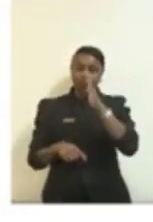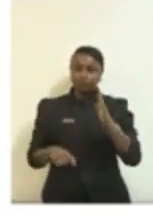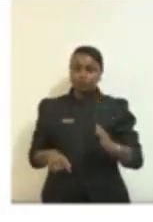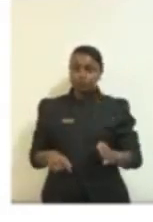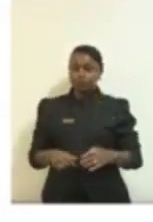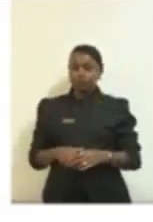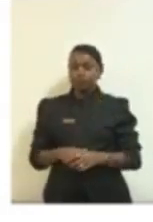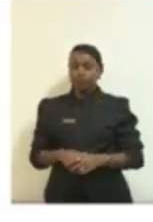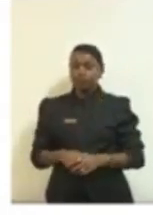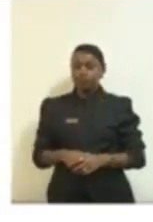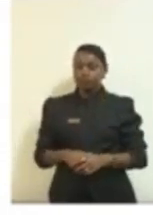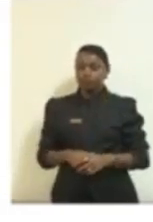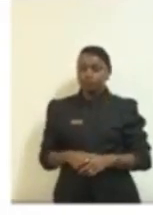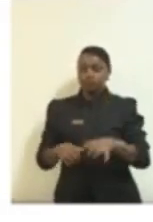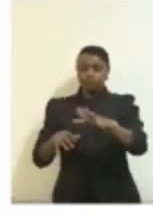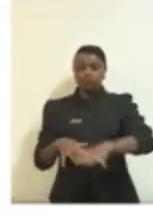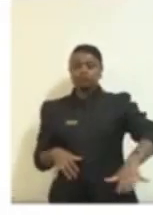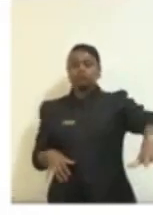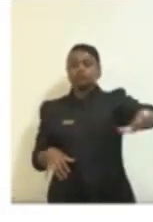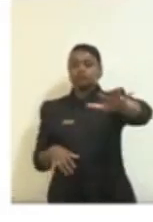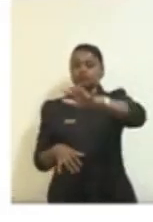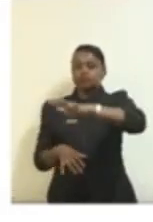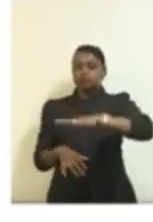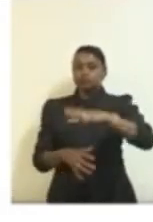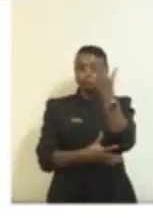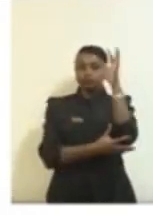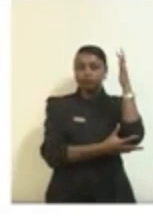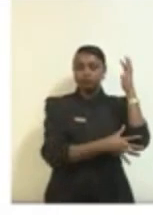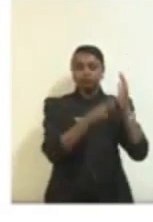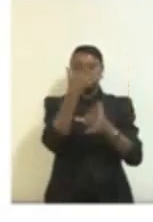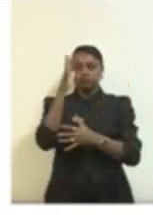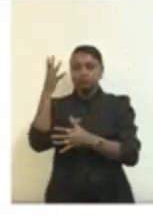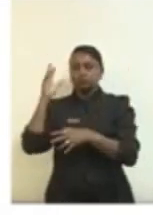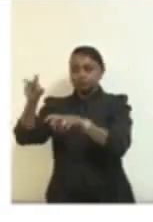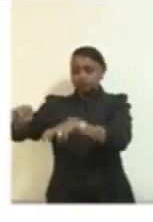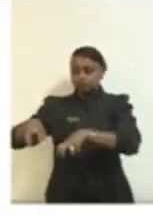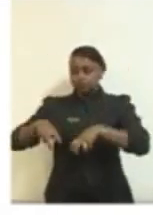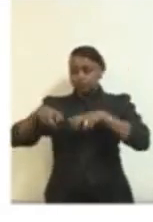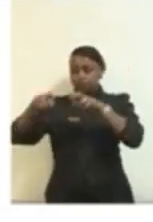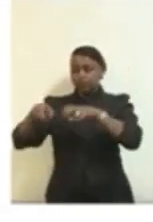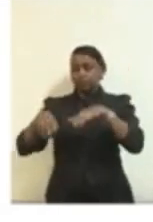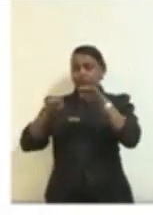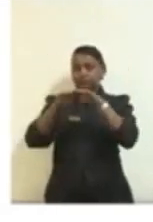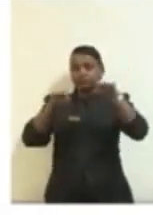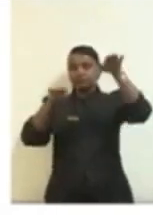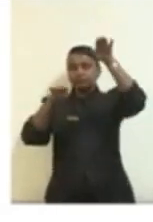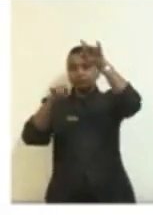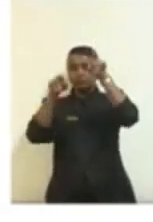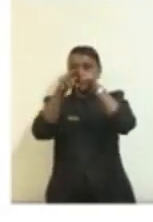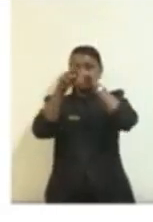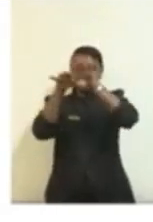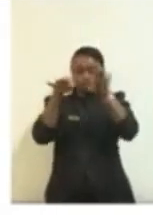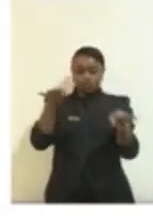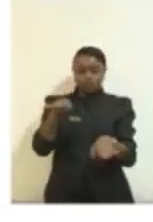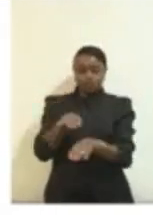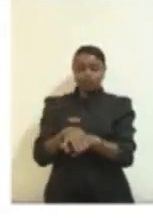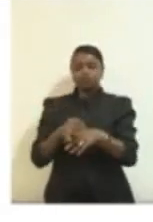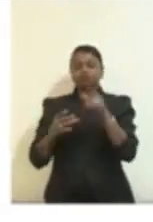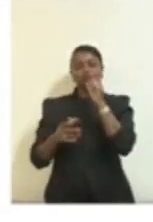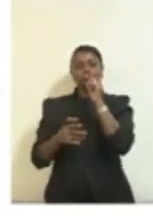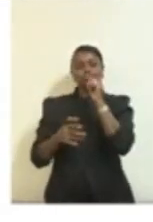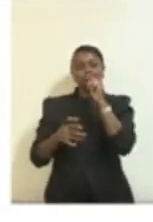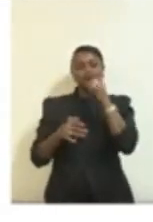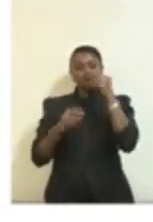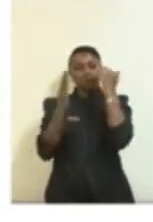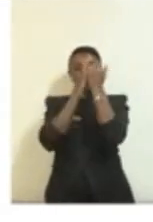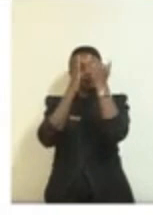é equivalente também nas florestas da região aqui, onde tem bem mais ou nos campos de altitude do sul, nos campos de cima da serra, por causa do clima mais úmido, né? Então, há outros